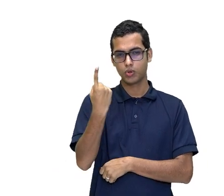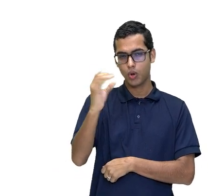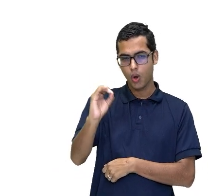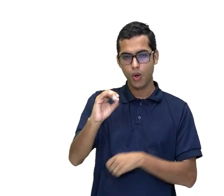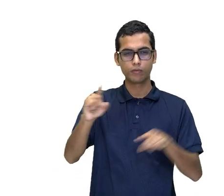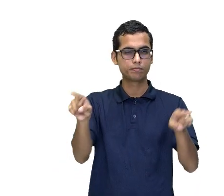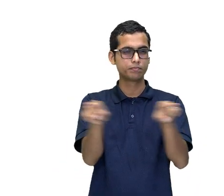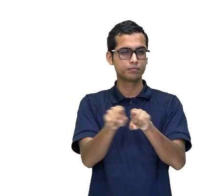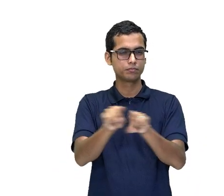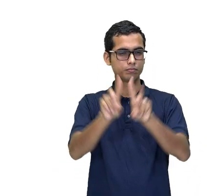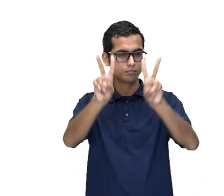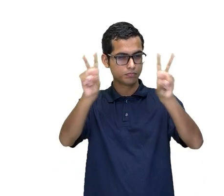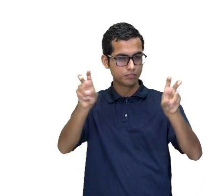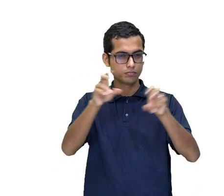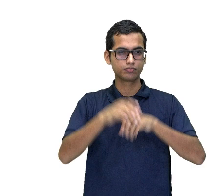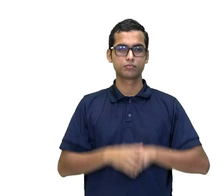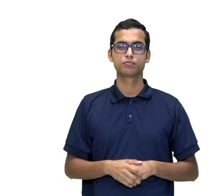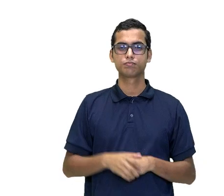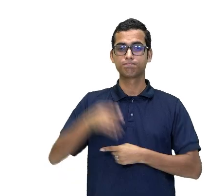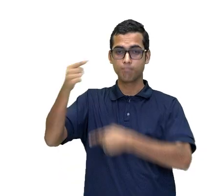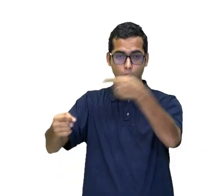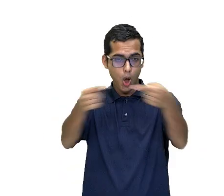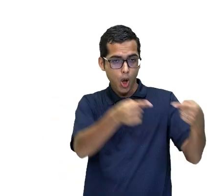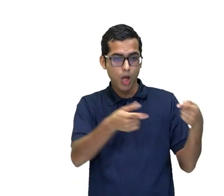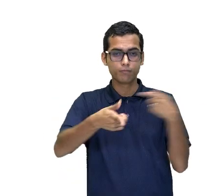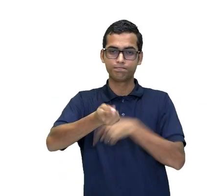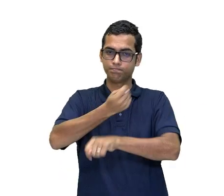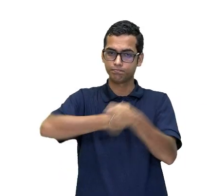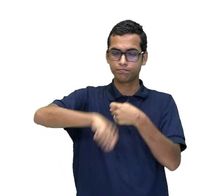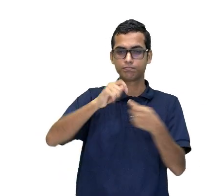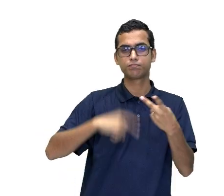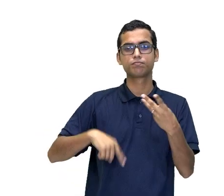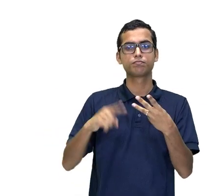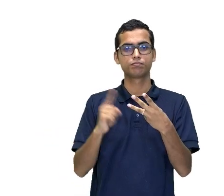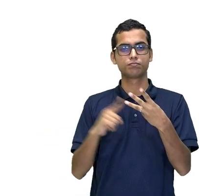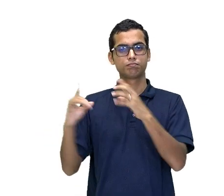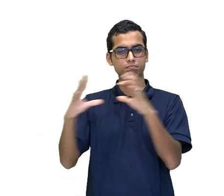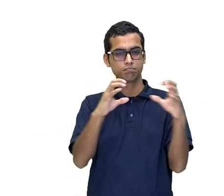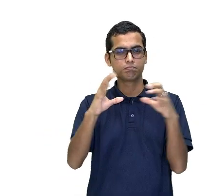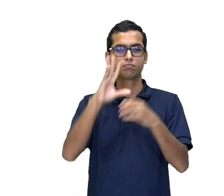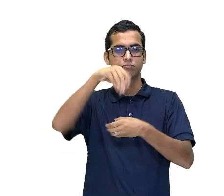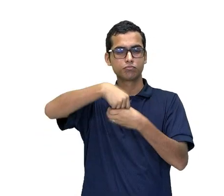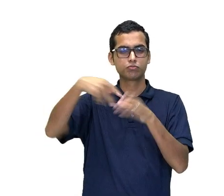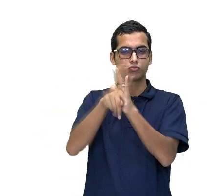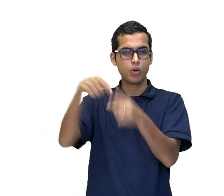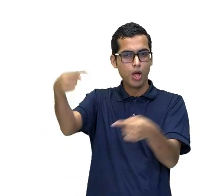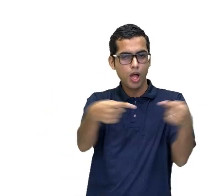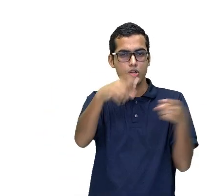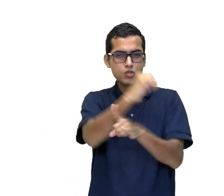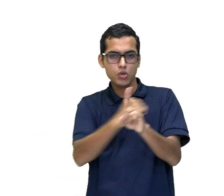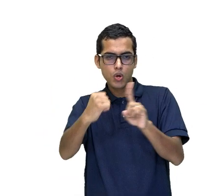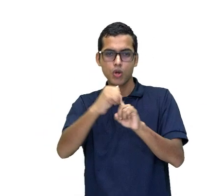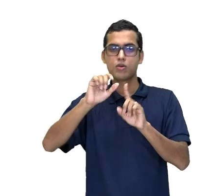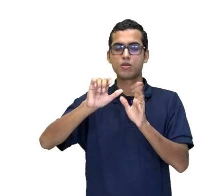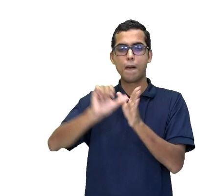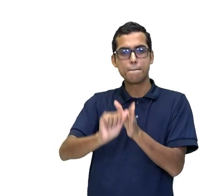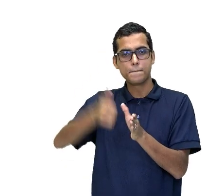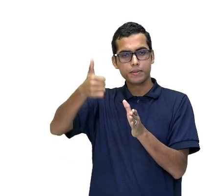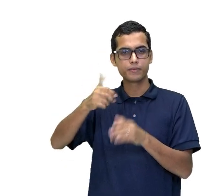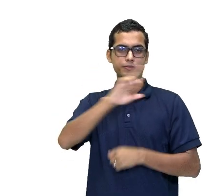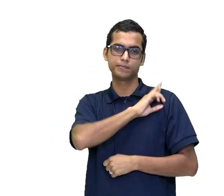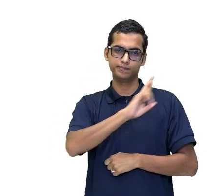de conhecimento, a política, economia e conflitos sociais da Primeira República, o